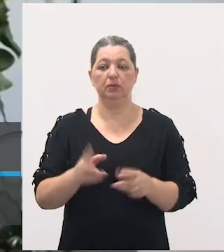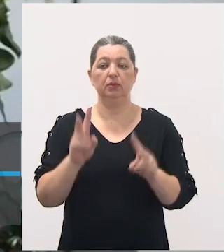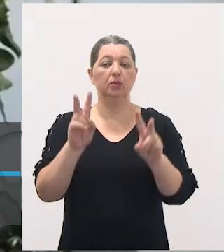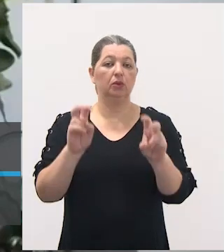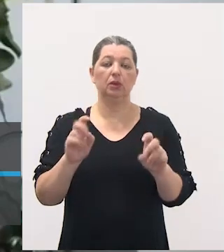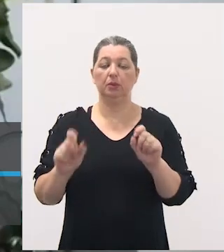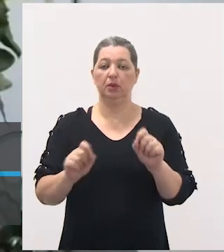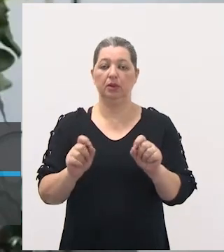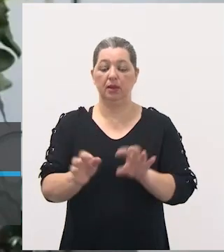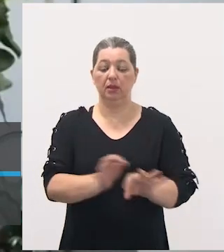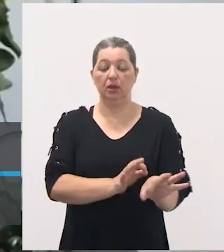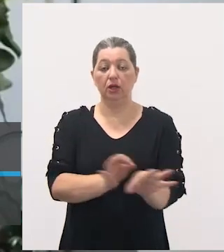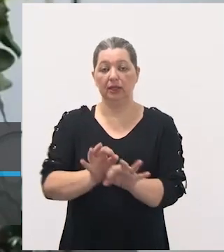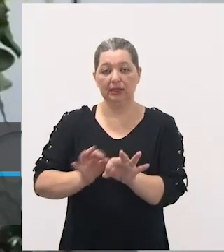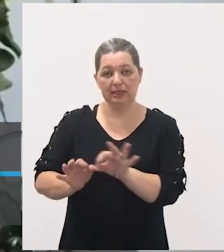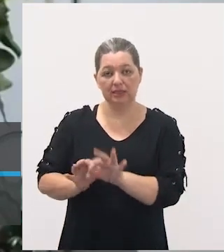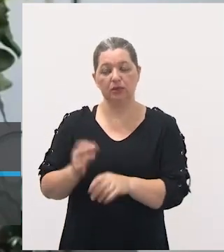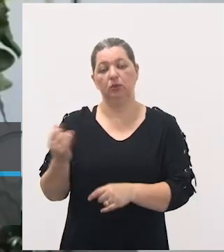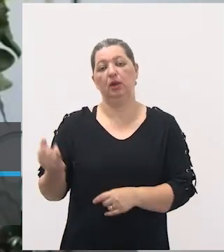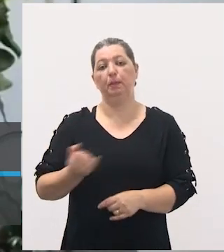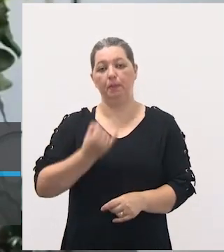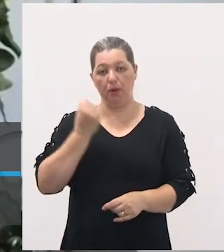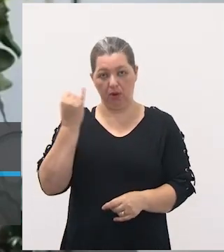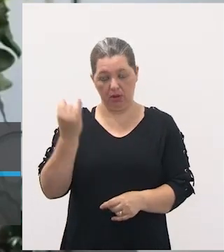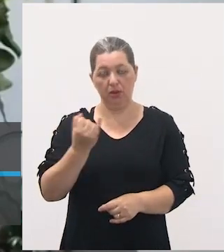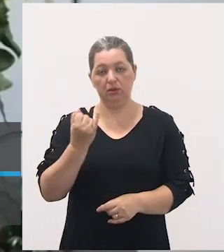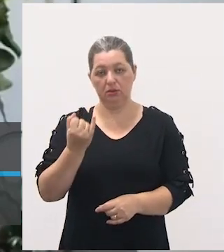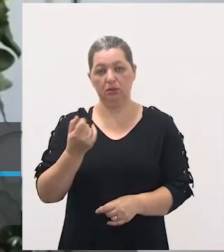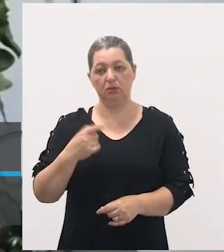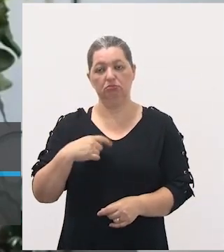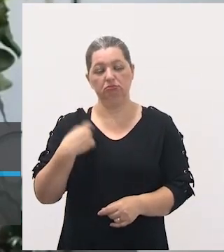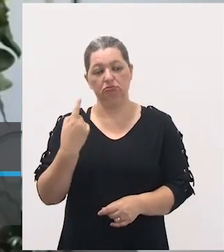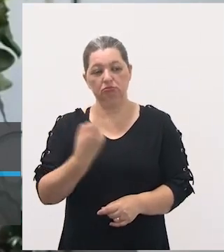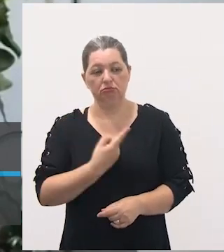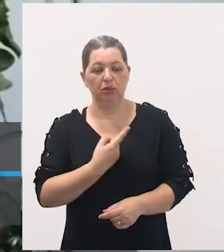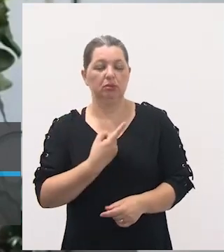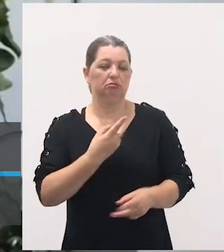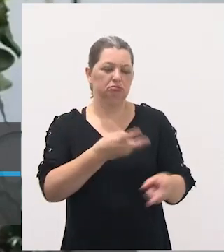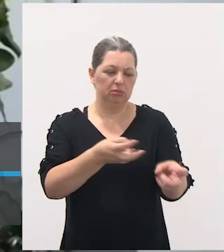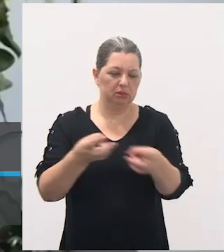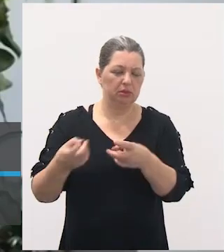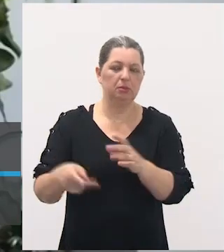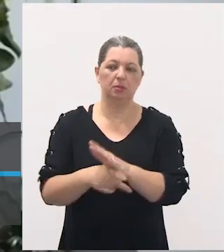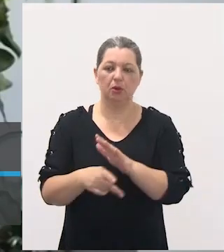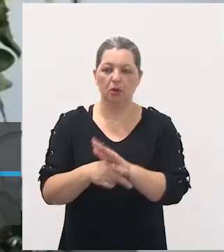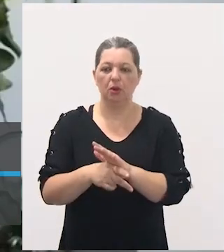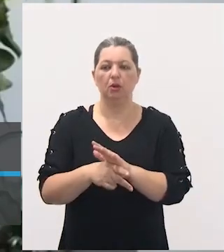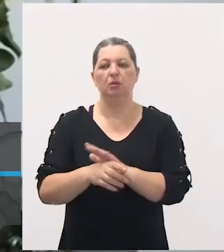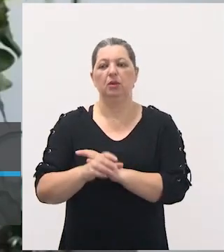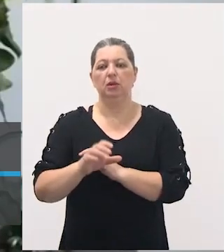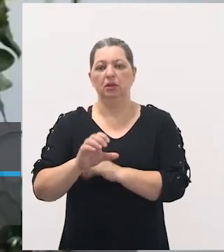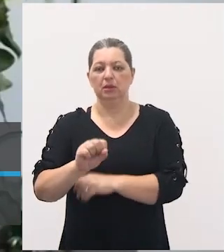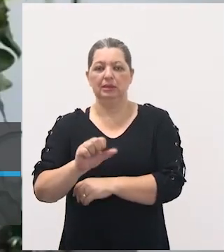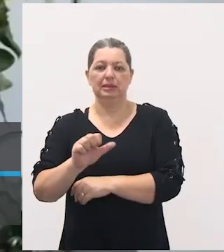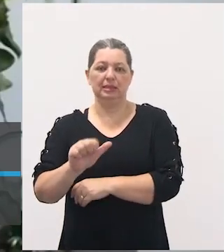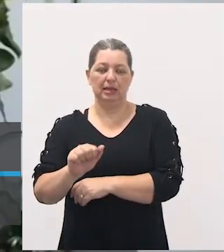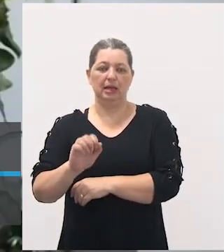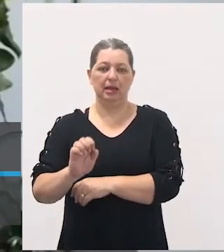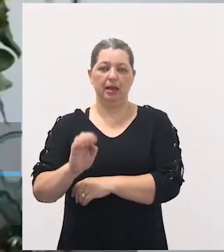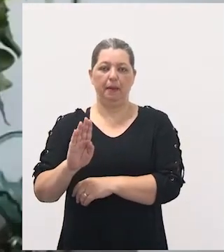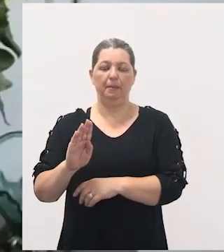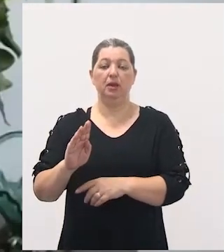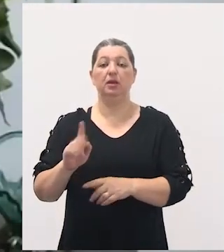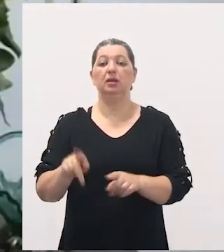dessa organização e da importância de nós olharmos o SAEB, olharmos a aprendizagem dos nossos